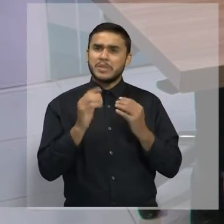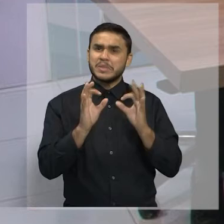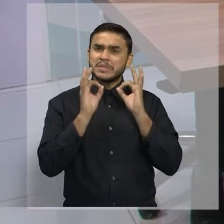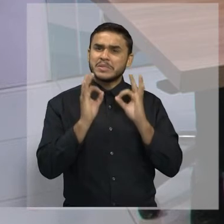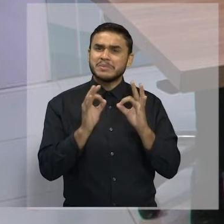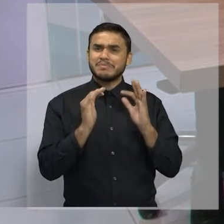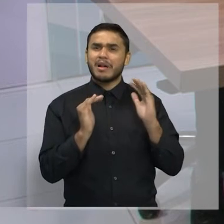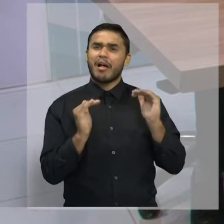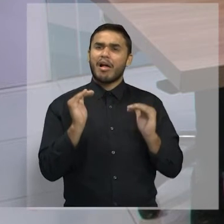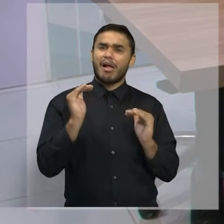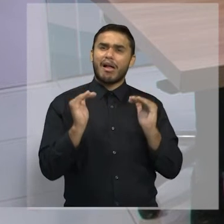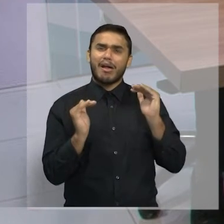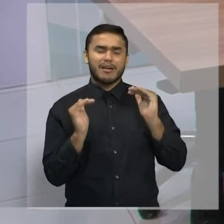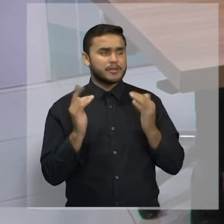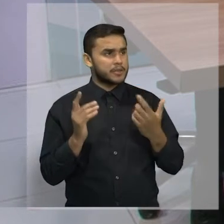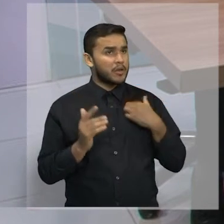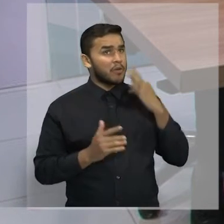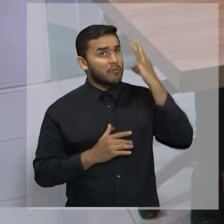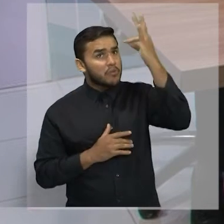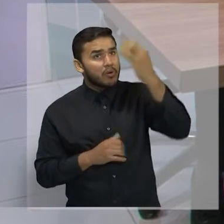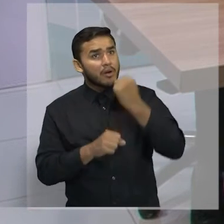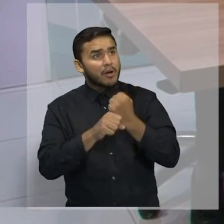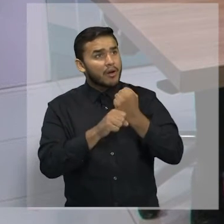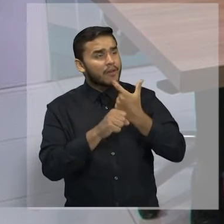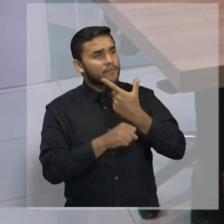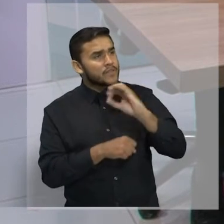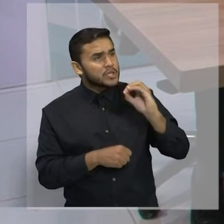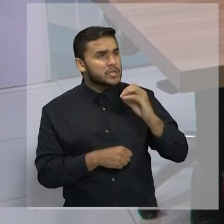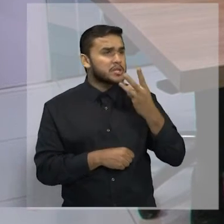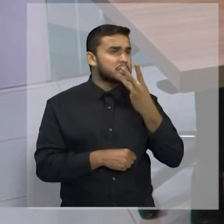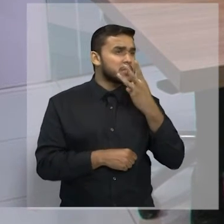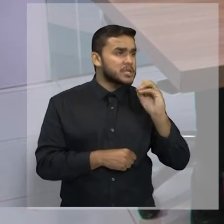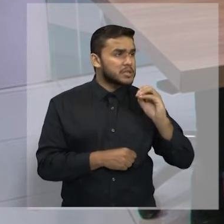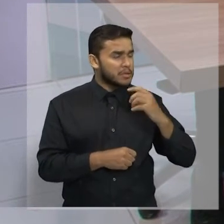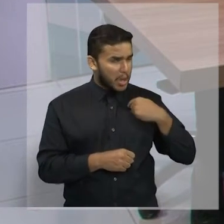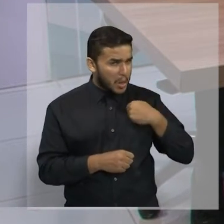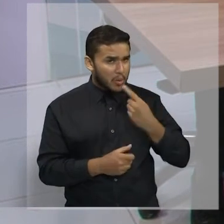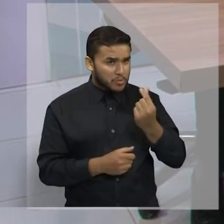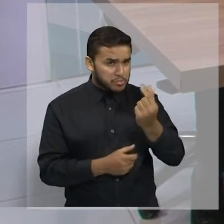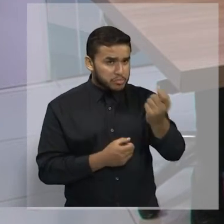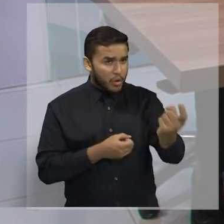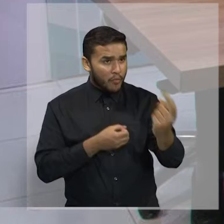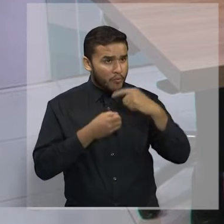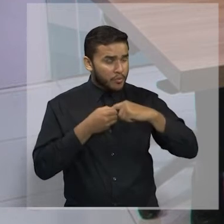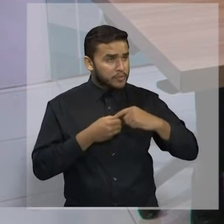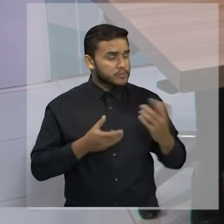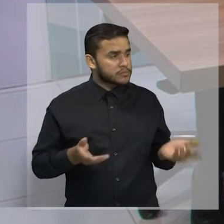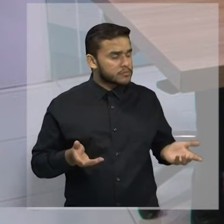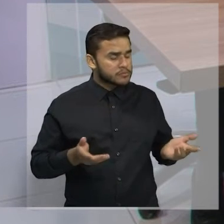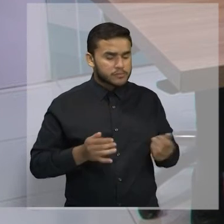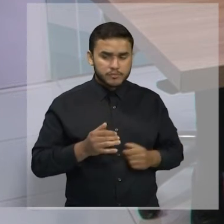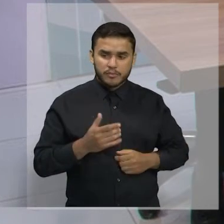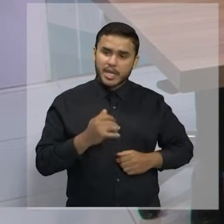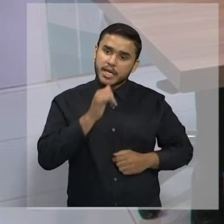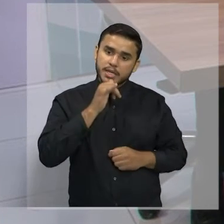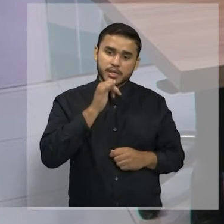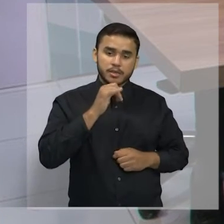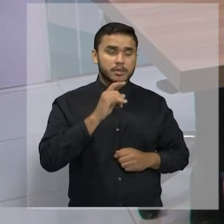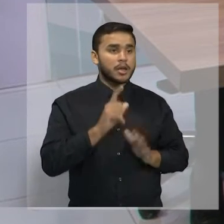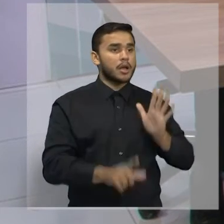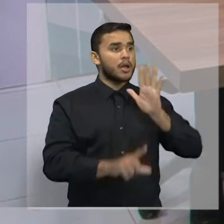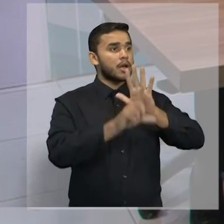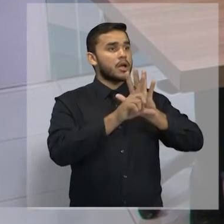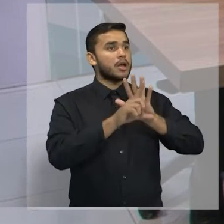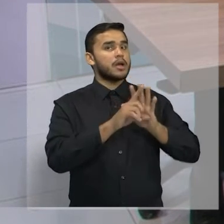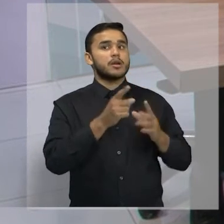que eu vou acreditar que daqui a 20, 30 anos eu vou receber aquilo que eu estou contribuindo? O cara pode ter uma lei e dizer assim, não, o que você